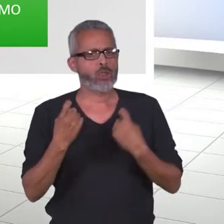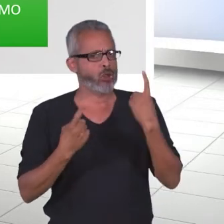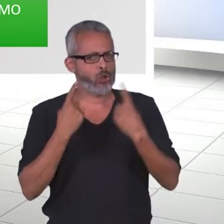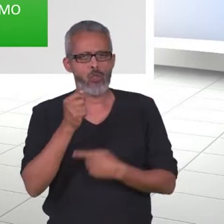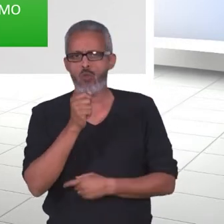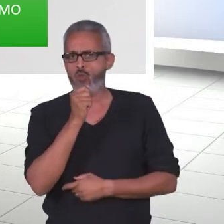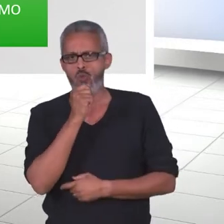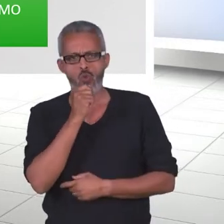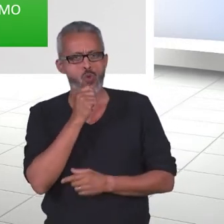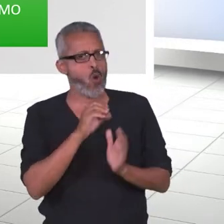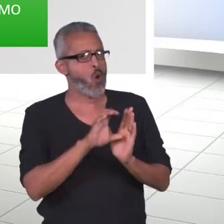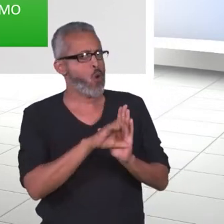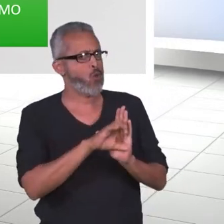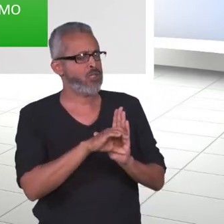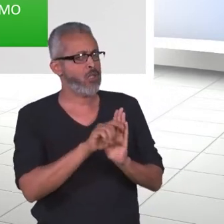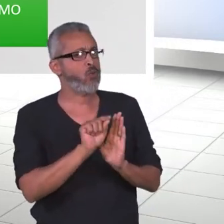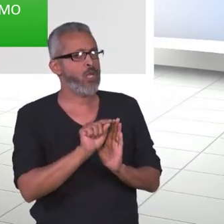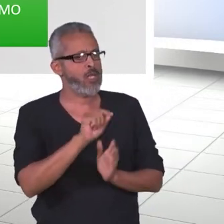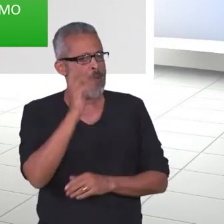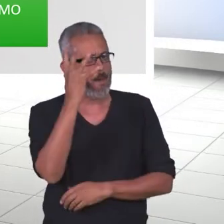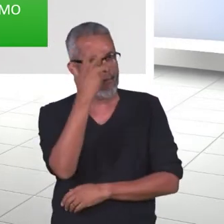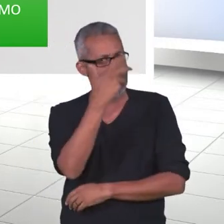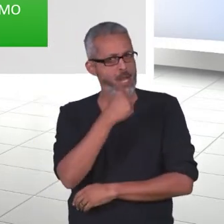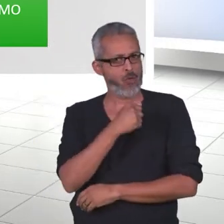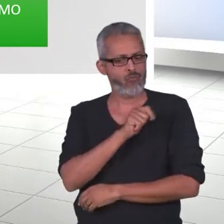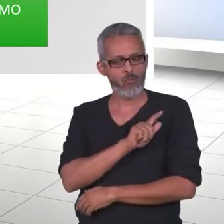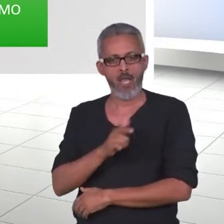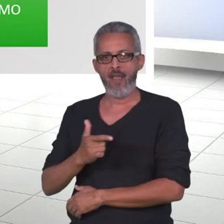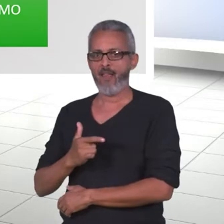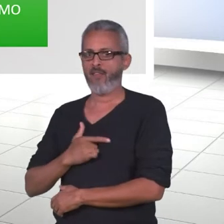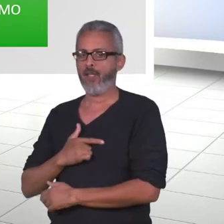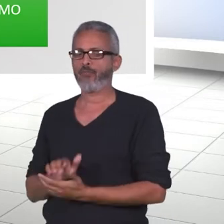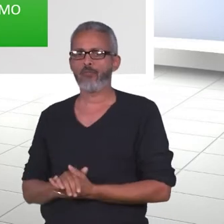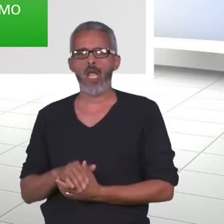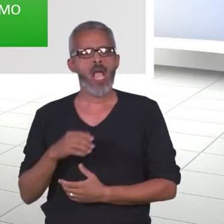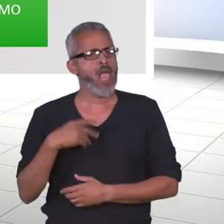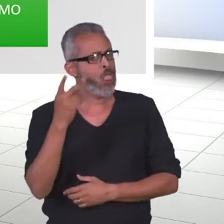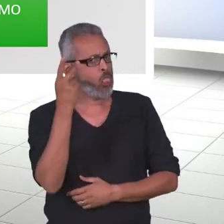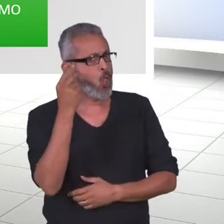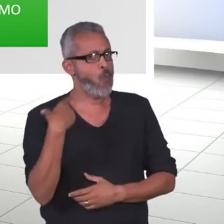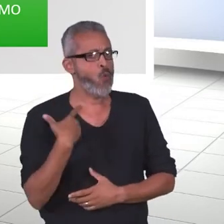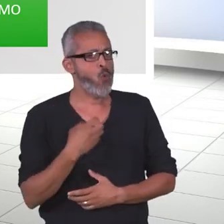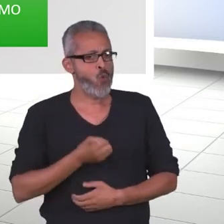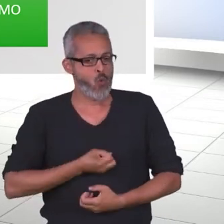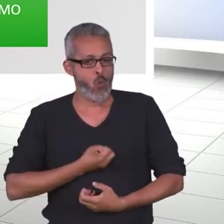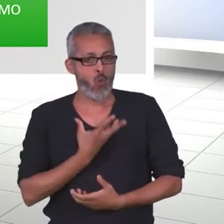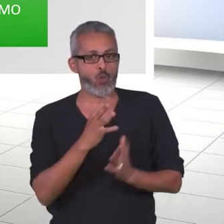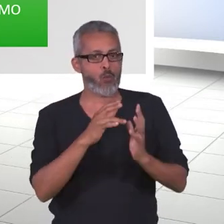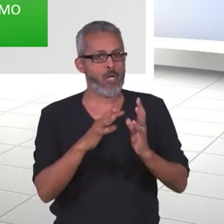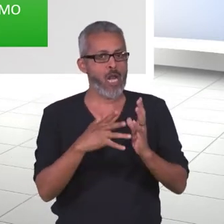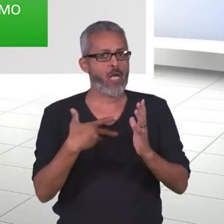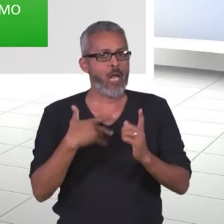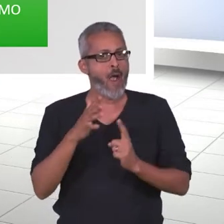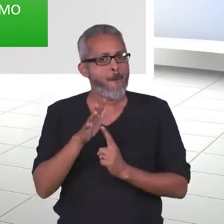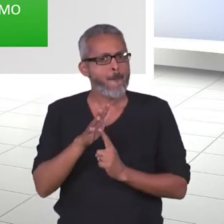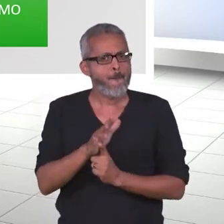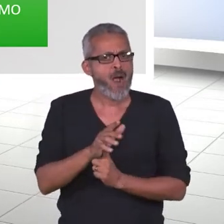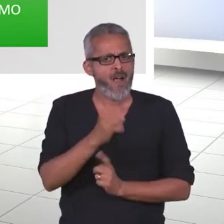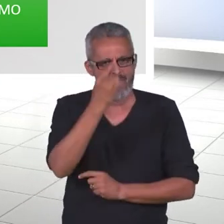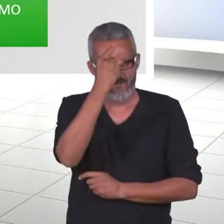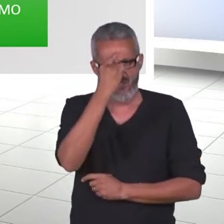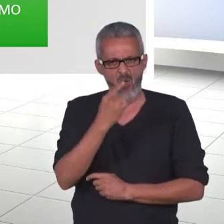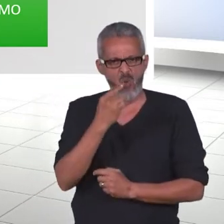se preocupar com os conceitos de belo e feio. Por isso, é comum no expressionismo aparecerem